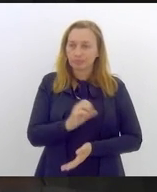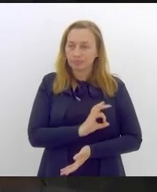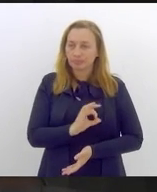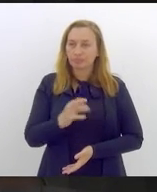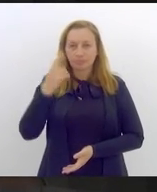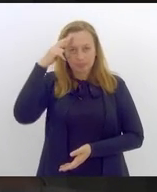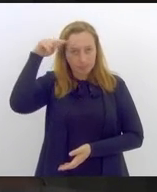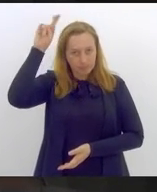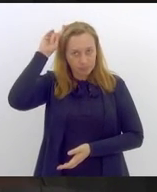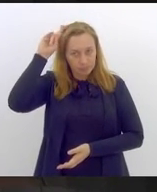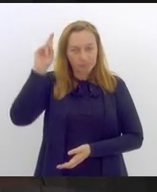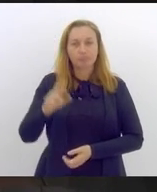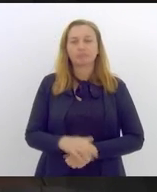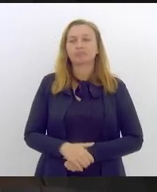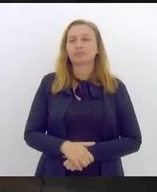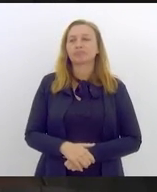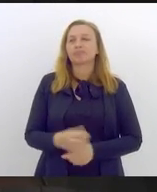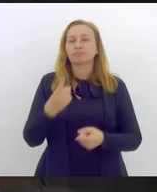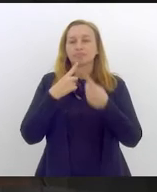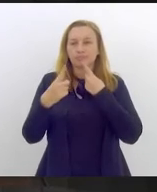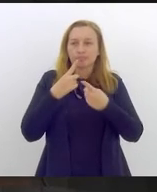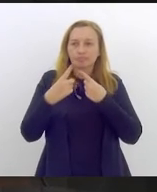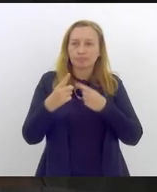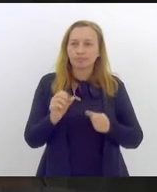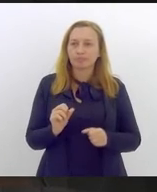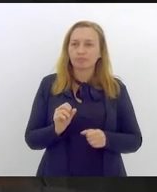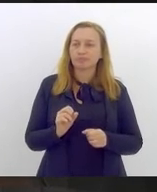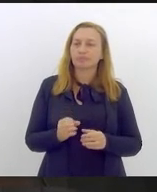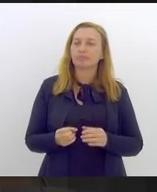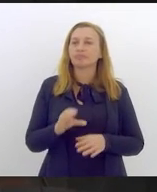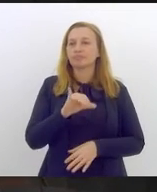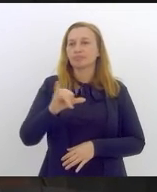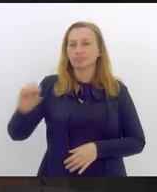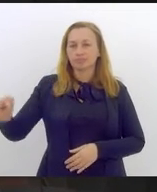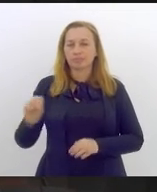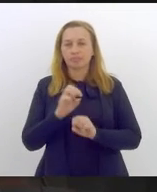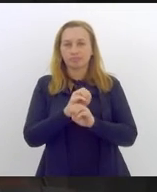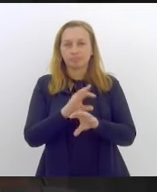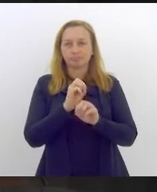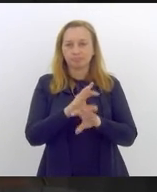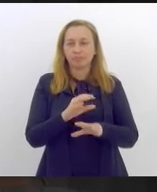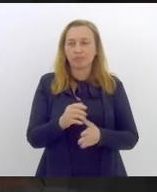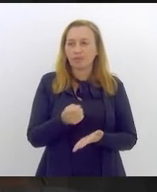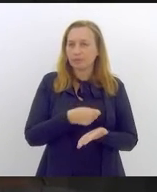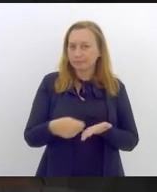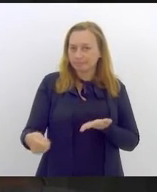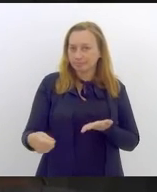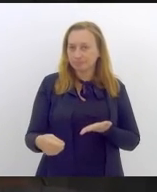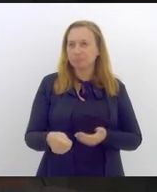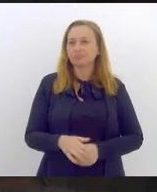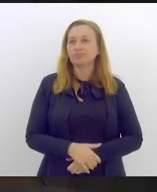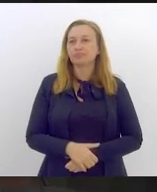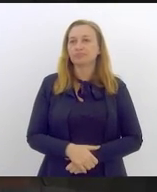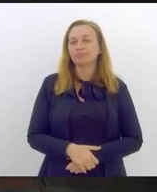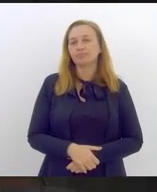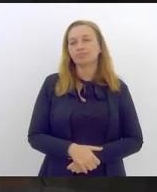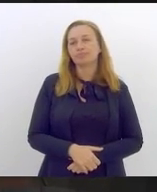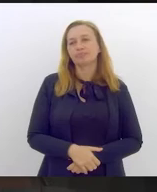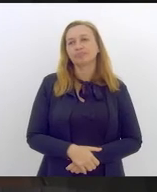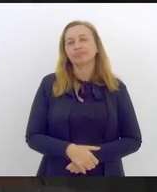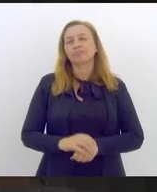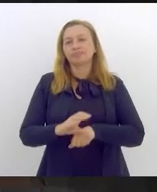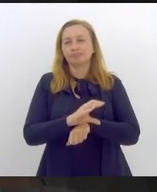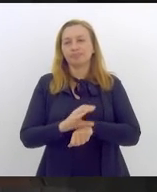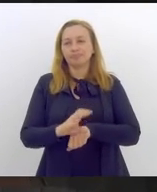Renan Ferreira decorrente do debate que estamos fazendo sobre o semestre da educação para inscrever na